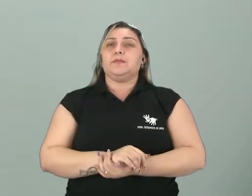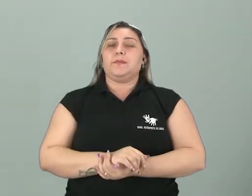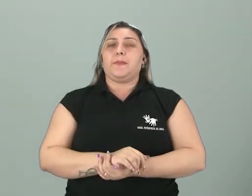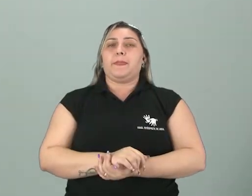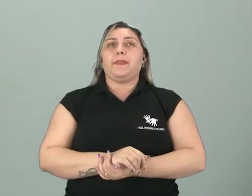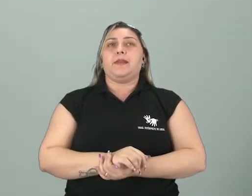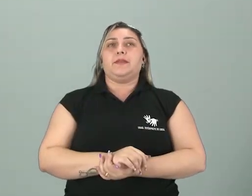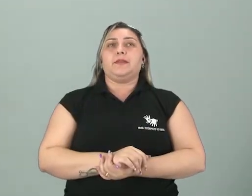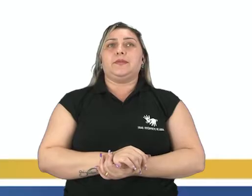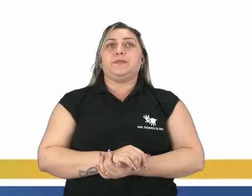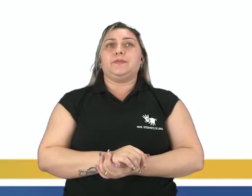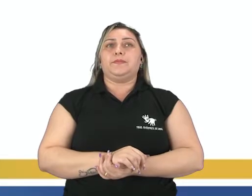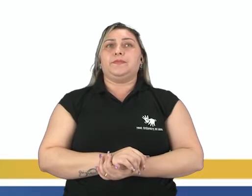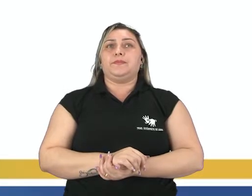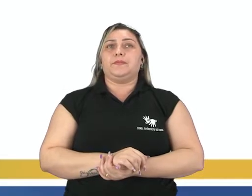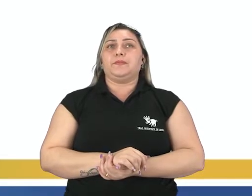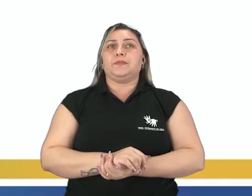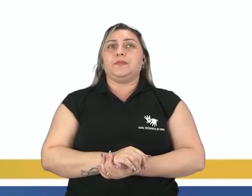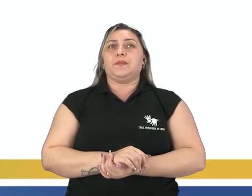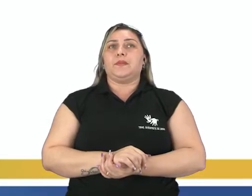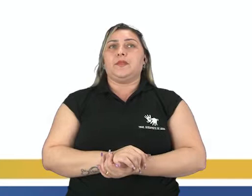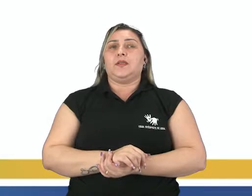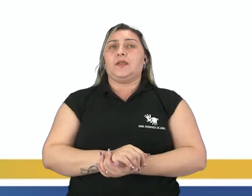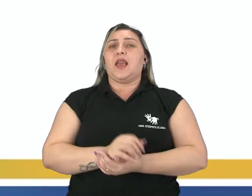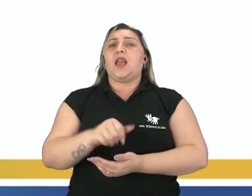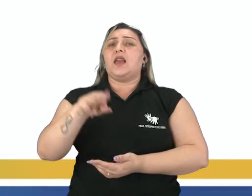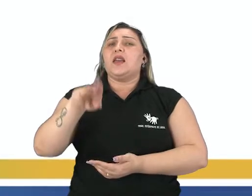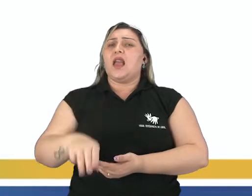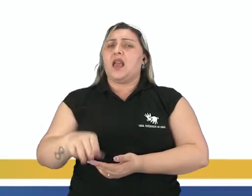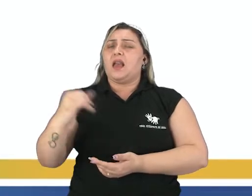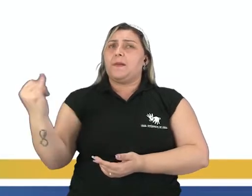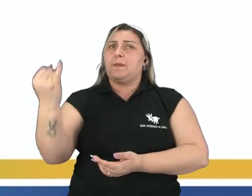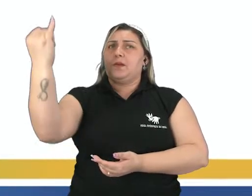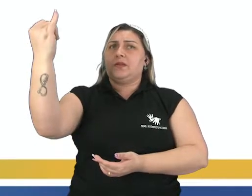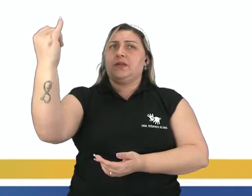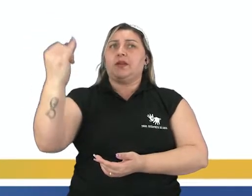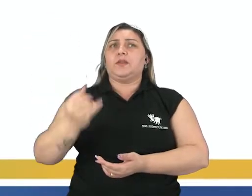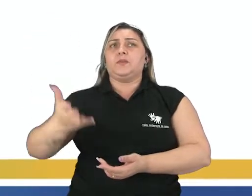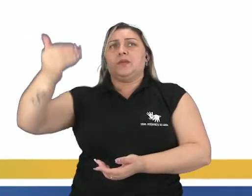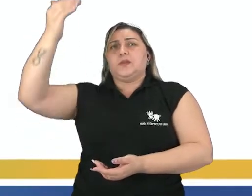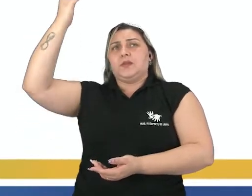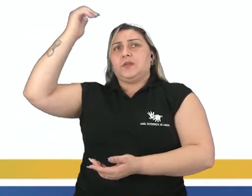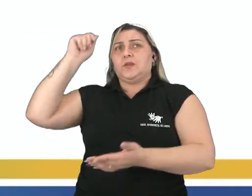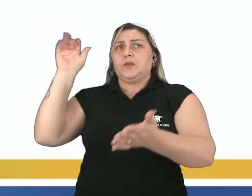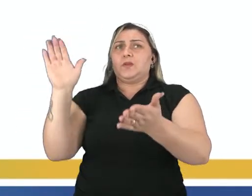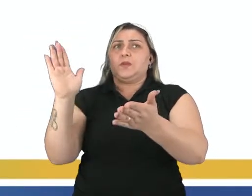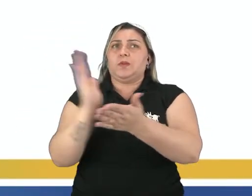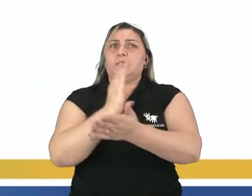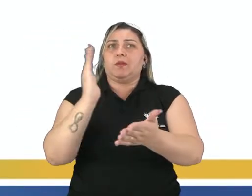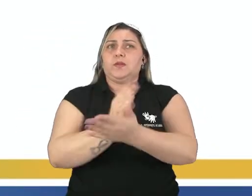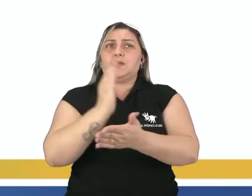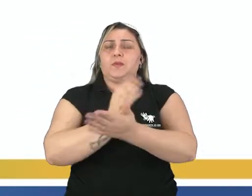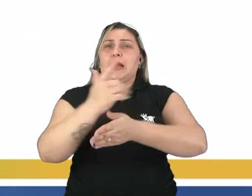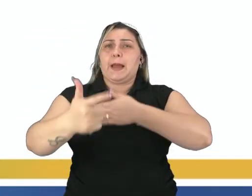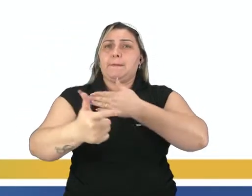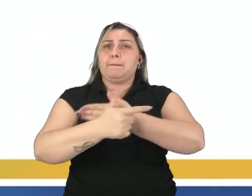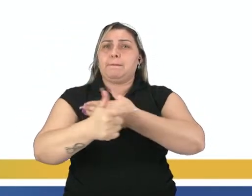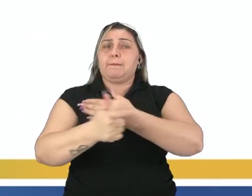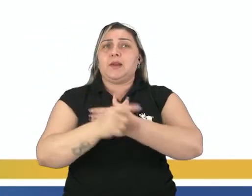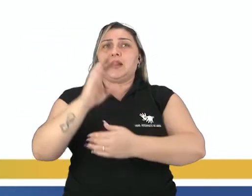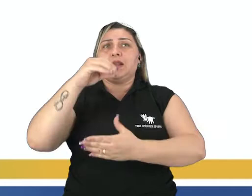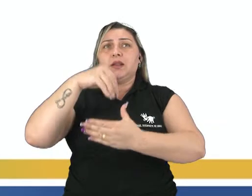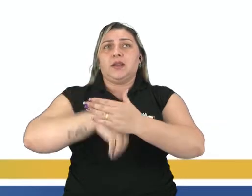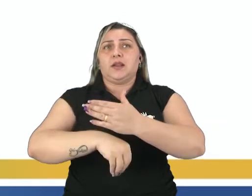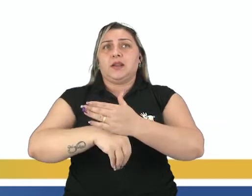poema. Vamos iniciar. Quem é importante? Certo dia, num caderno, numa página